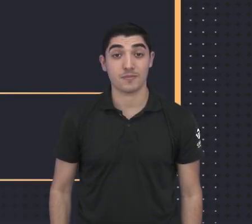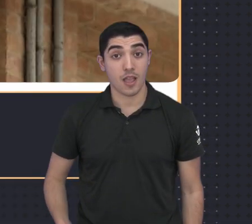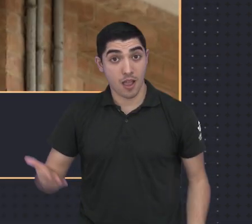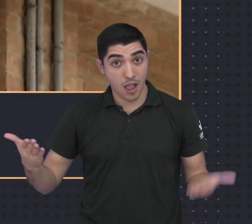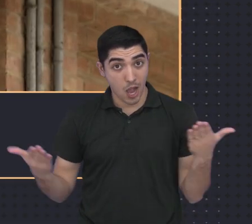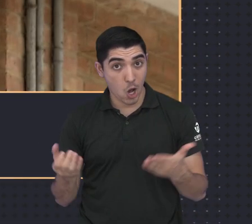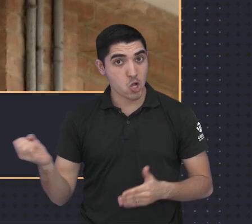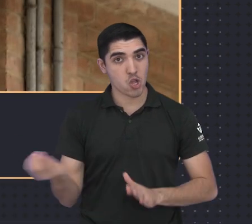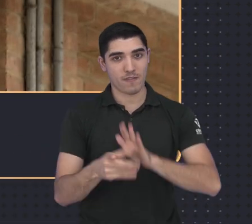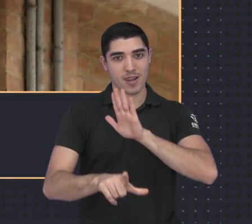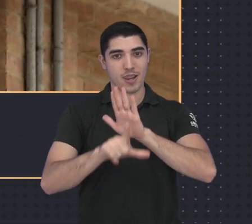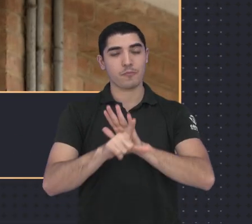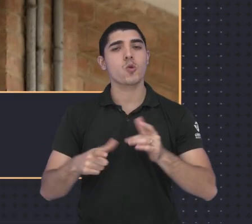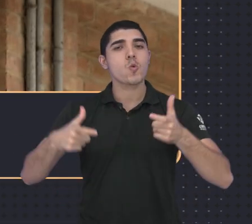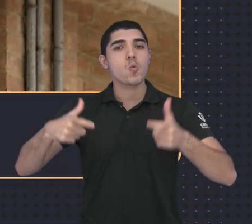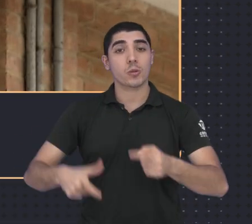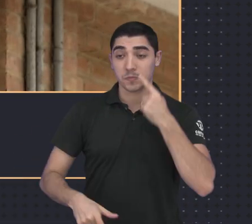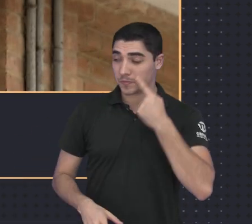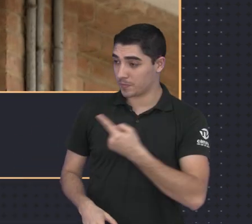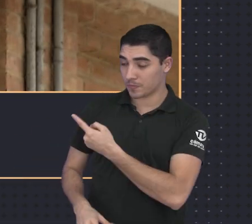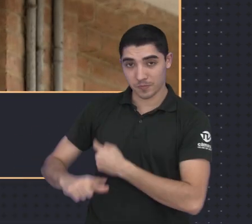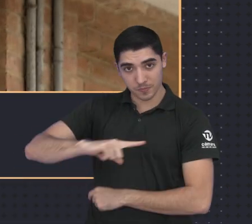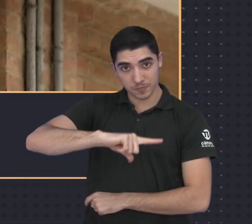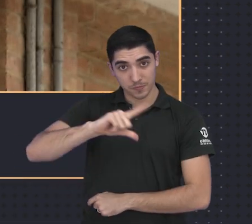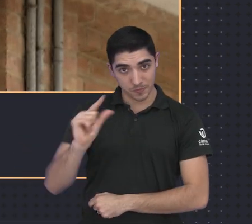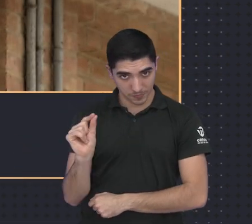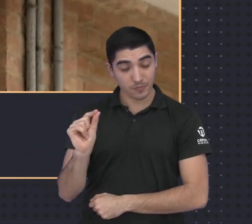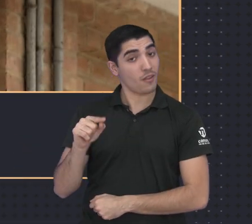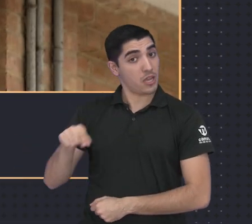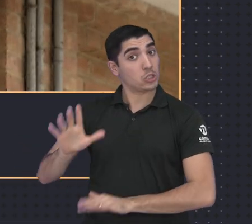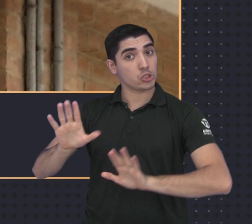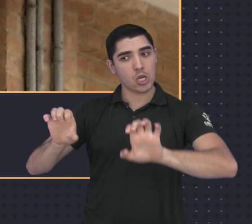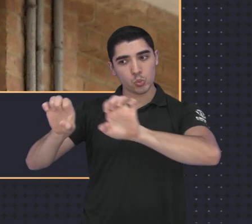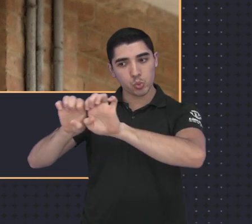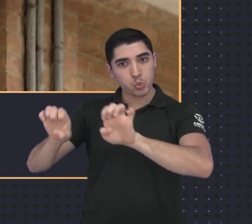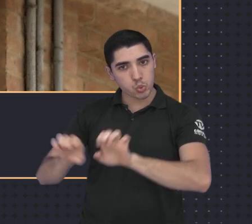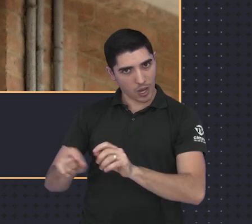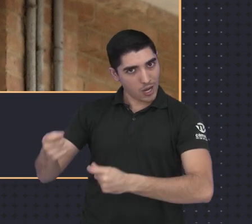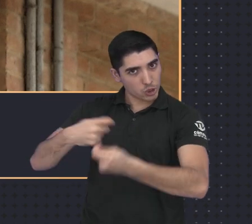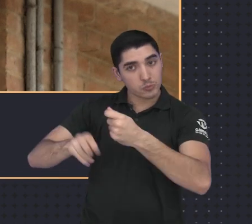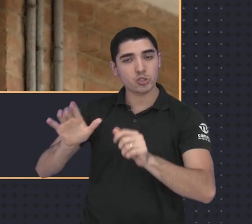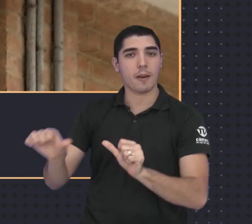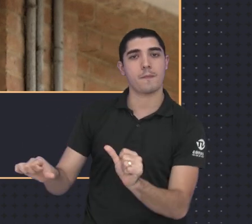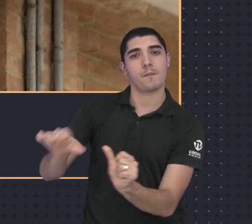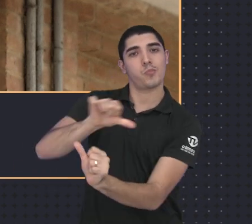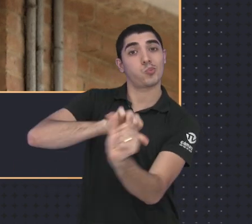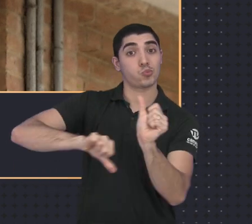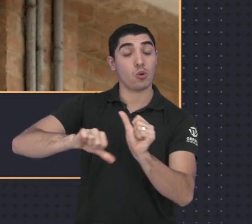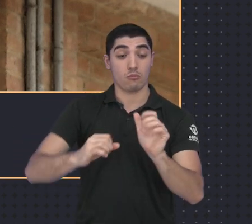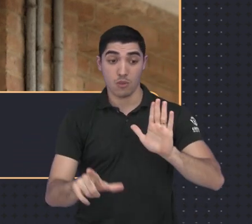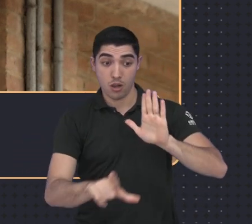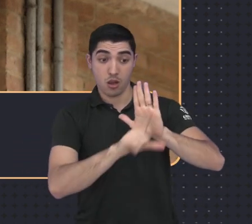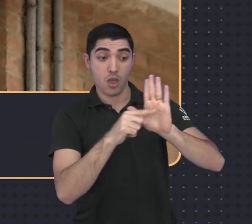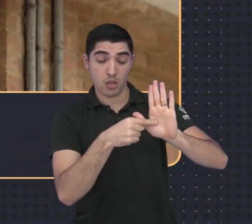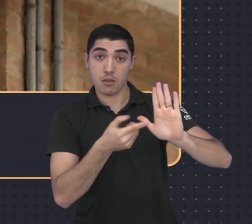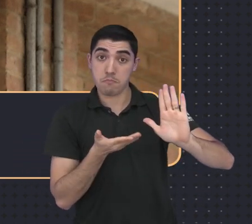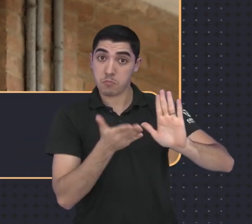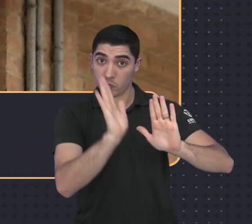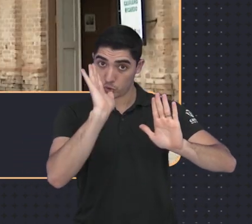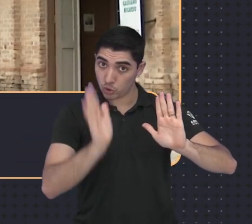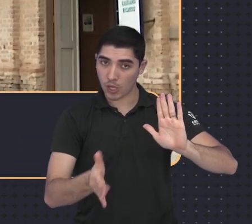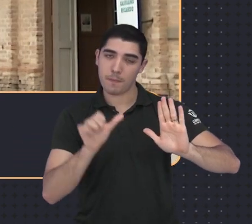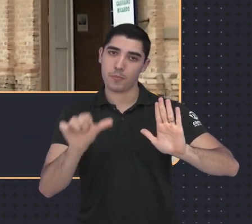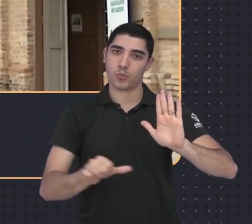Agora é Lei! A Fundação Cultural Cassiano Ricardo teve a estrutura administrativa alterada a partir de uma lei aprovada na